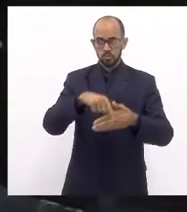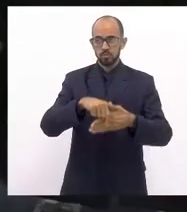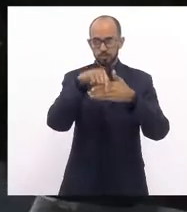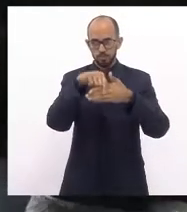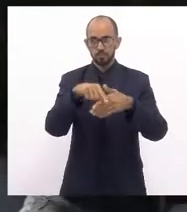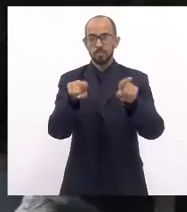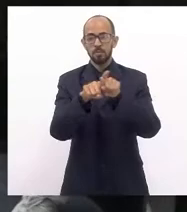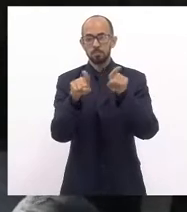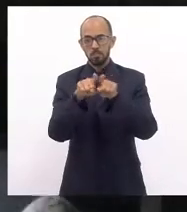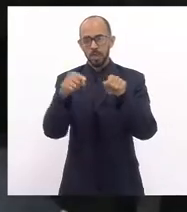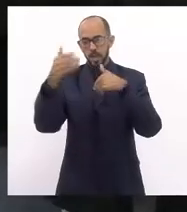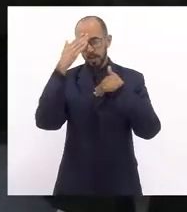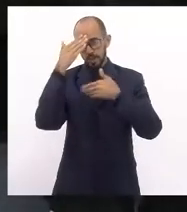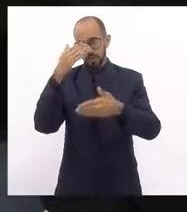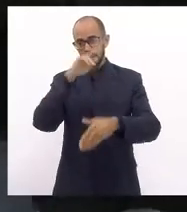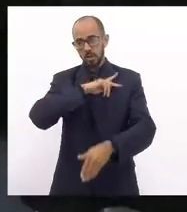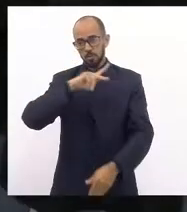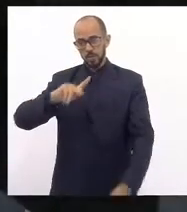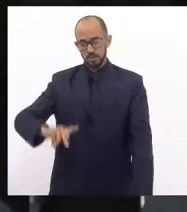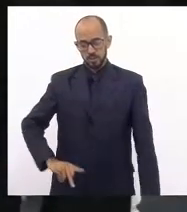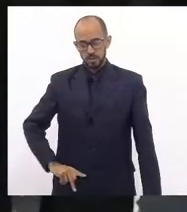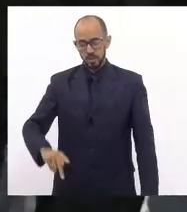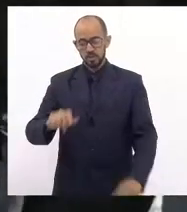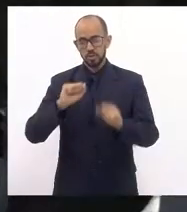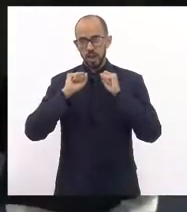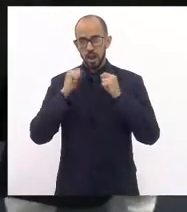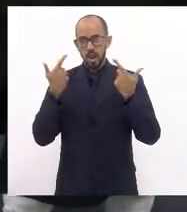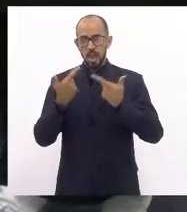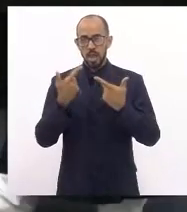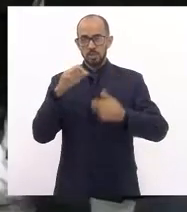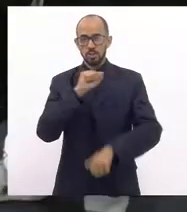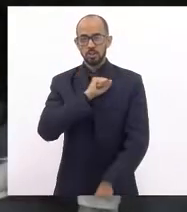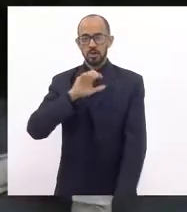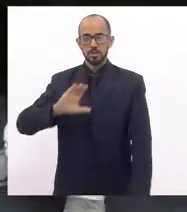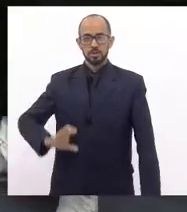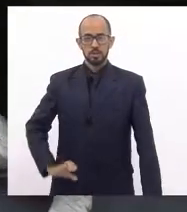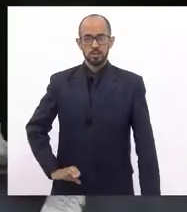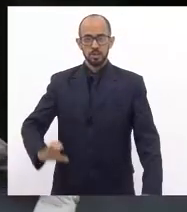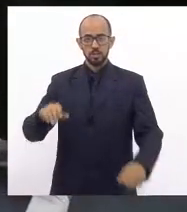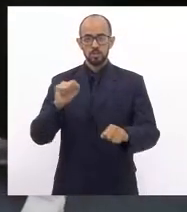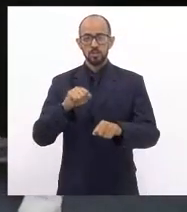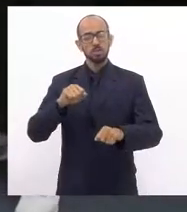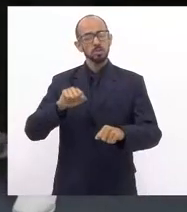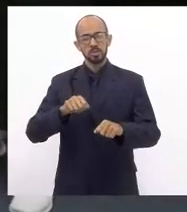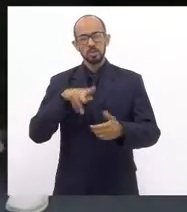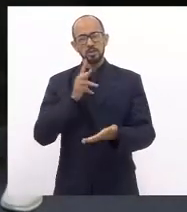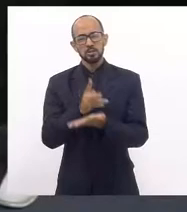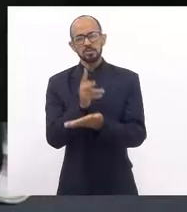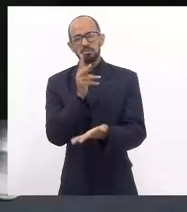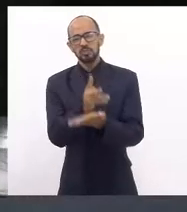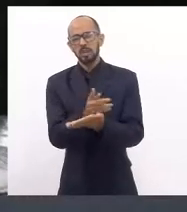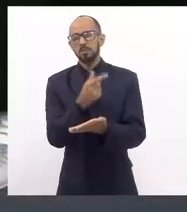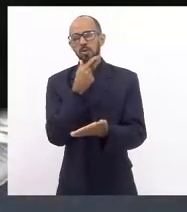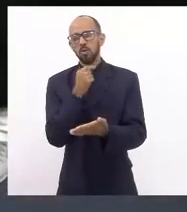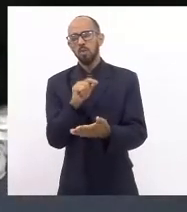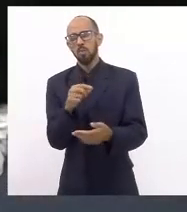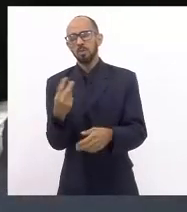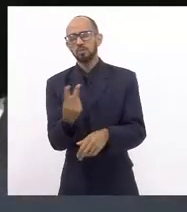agradecer ao presidente desta casa, André Siciliano, que tem sido um homem